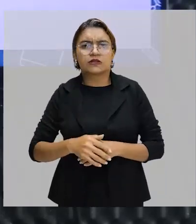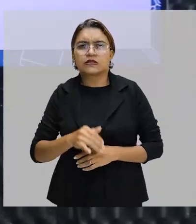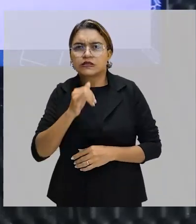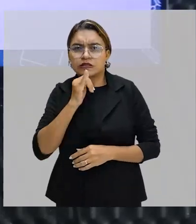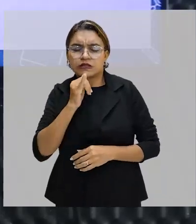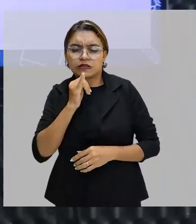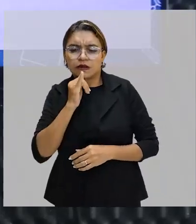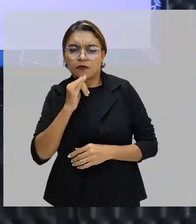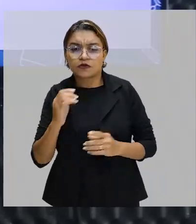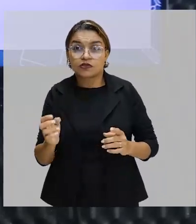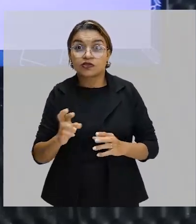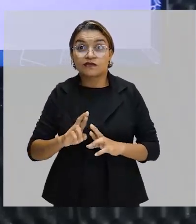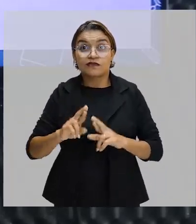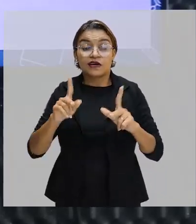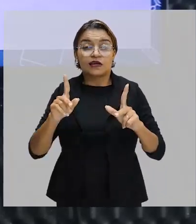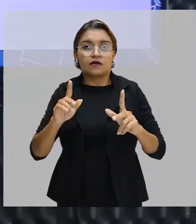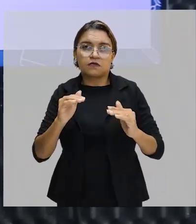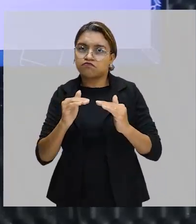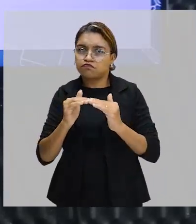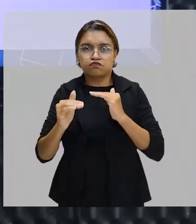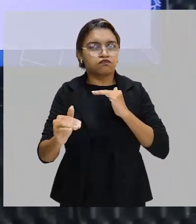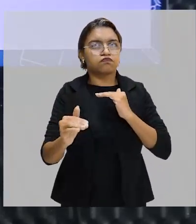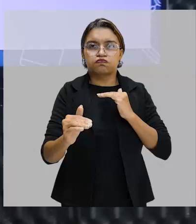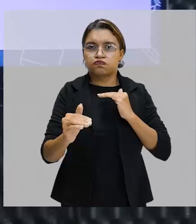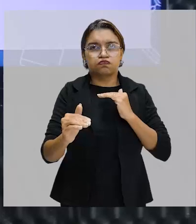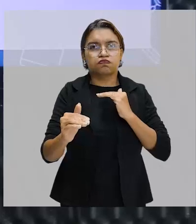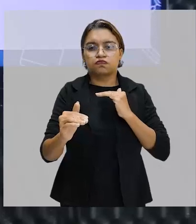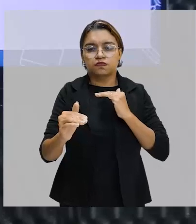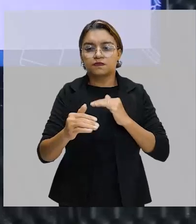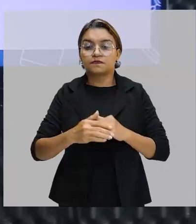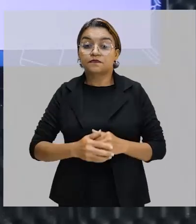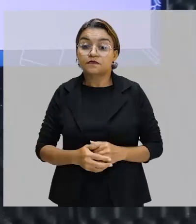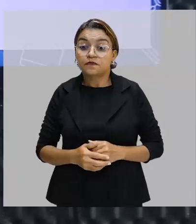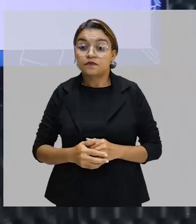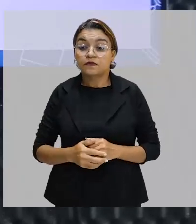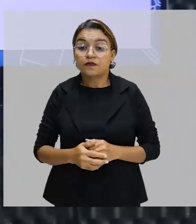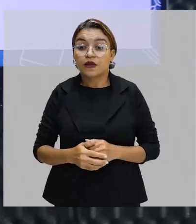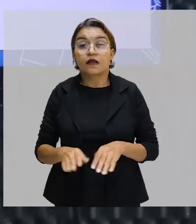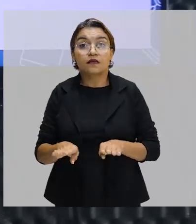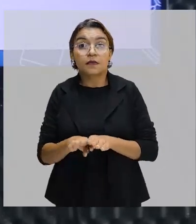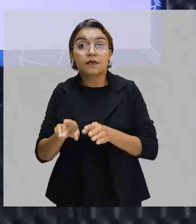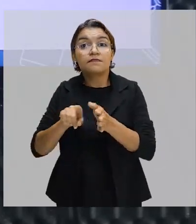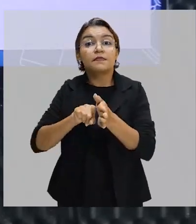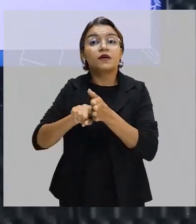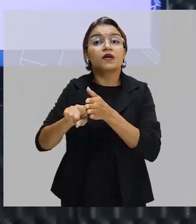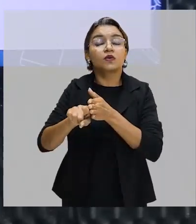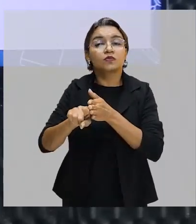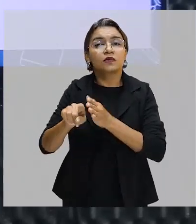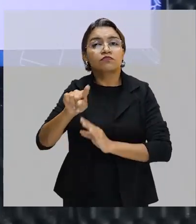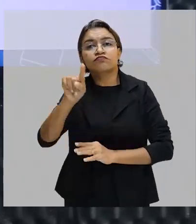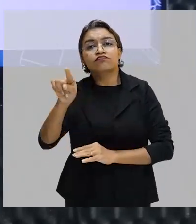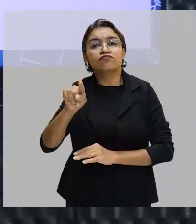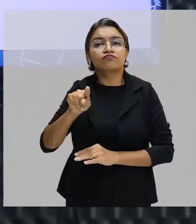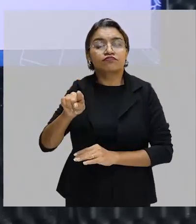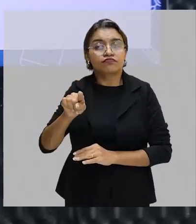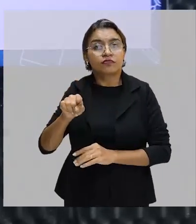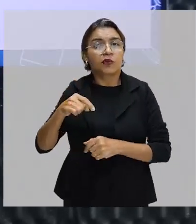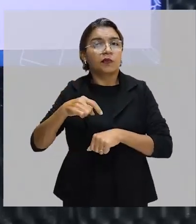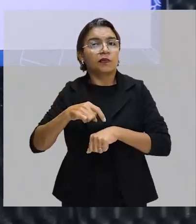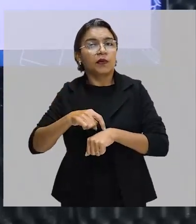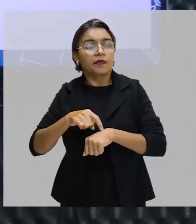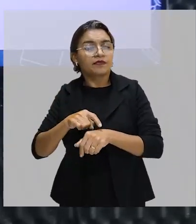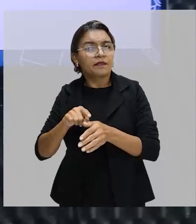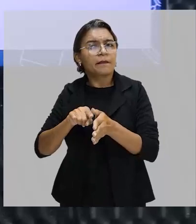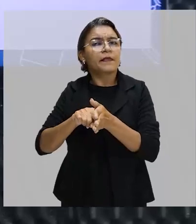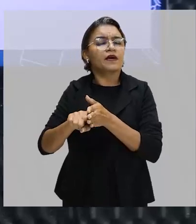se opõe ou contrapõe aquela comunicação, e a interrogativa é quando você quer fazer uma pergunta. Então,